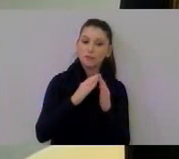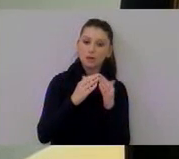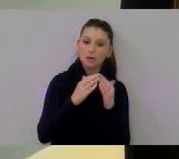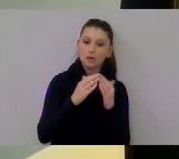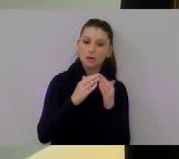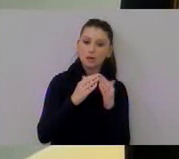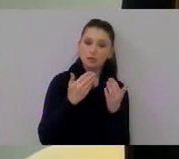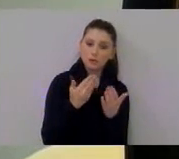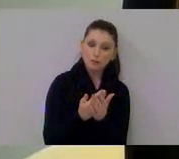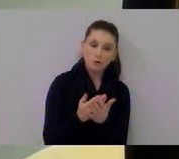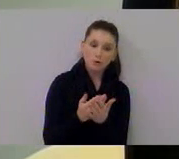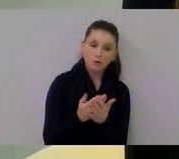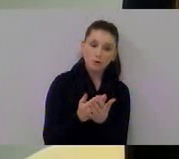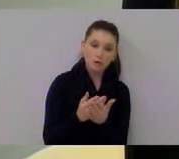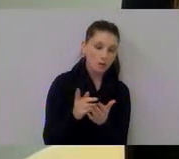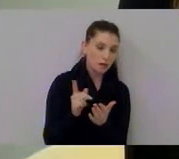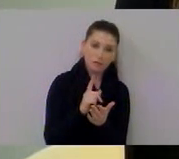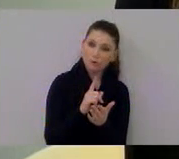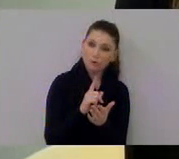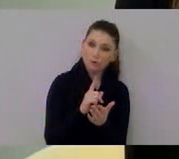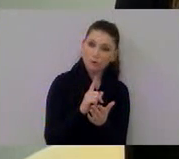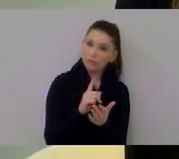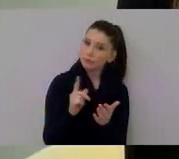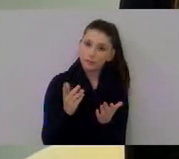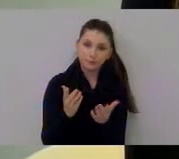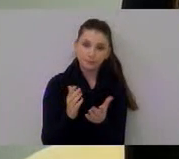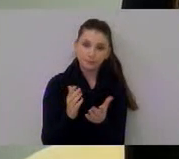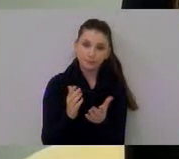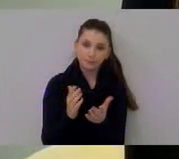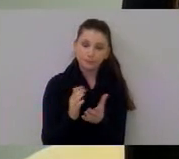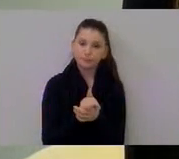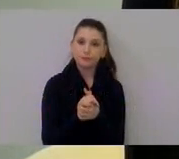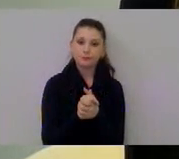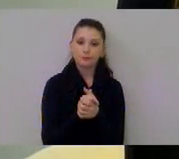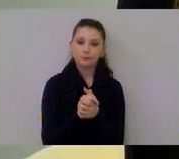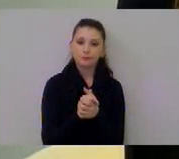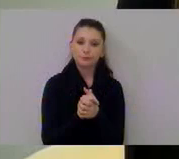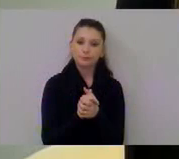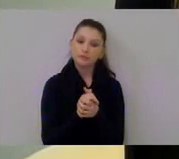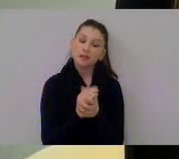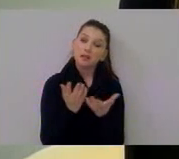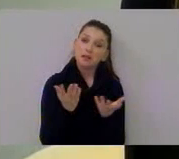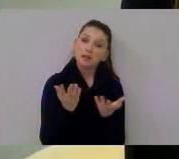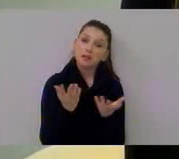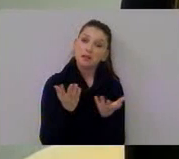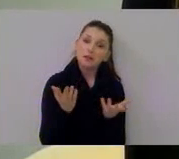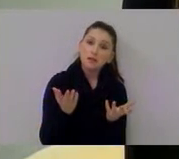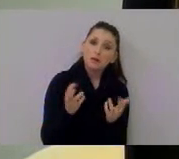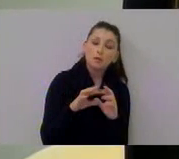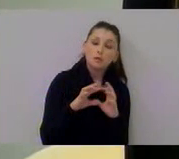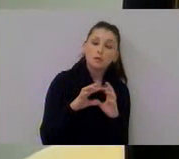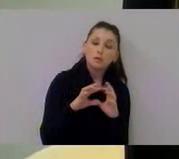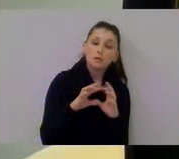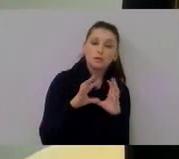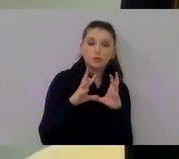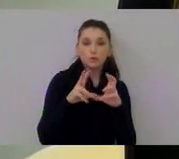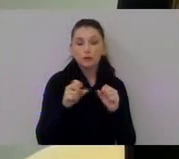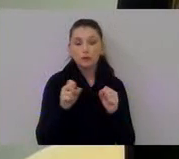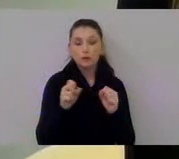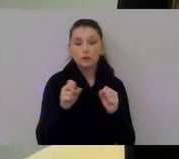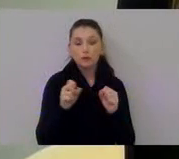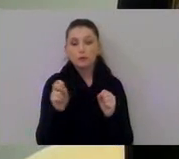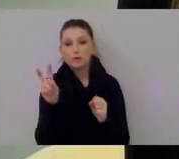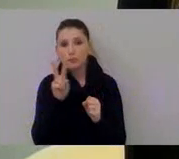essa escola. Então, que todos os vereadores se reúnam e redistribuam